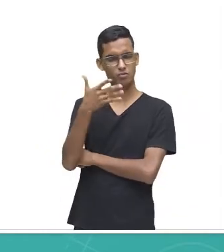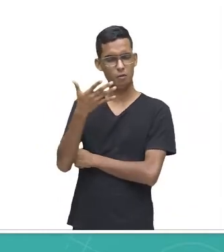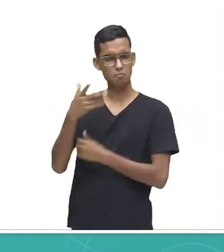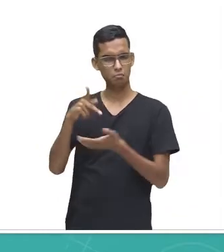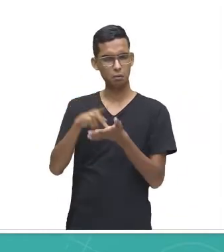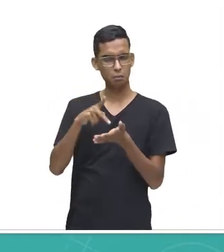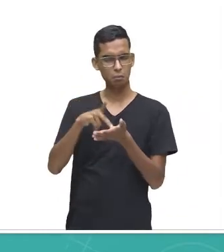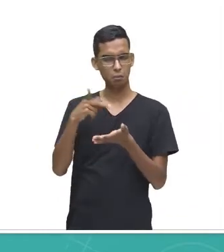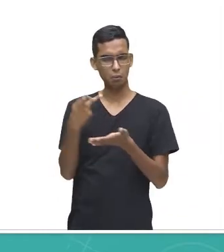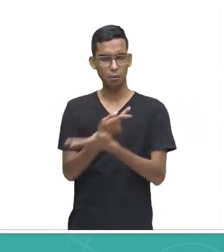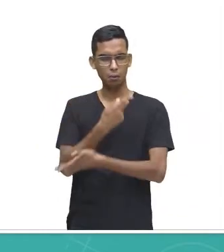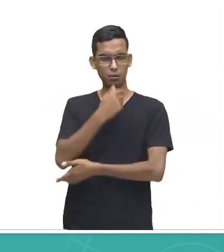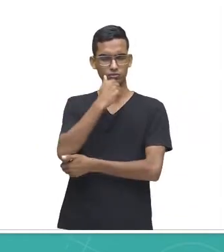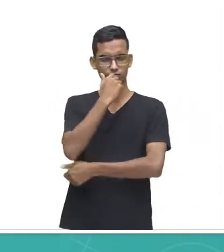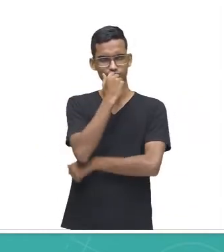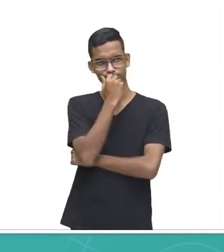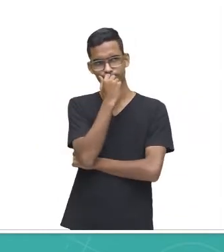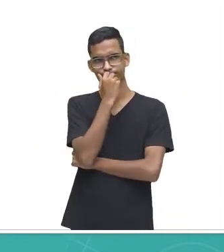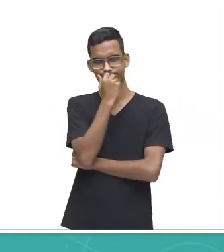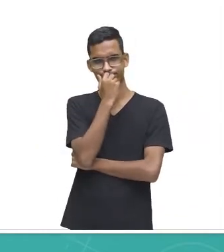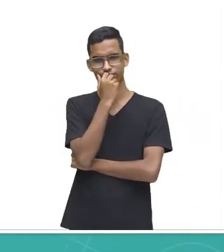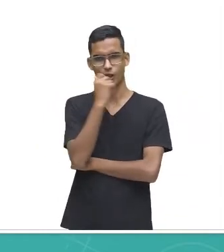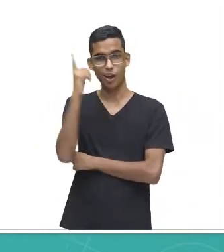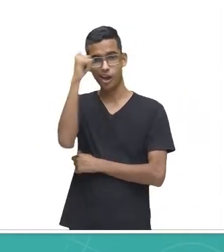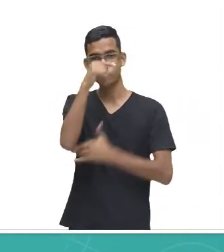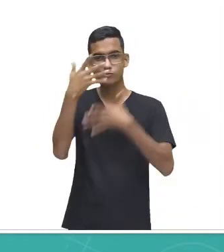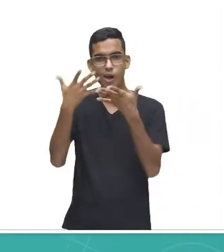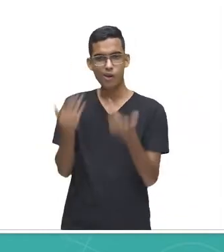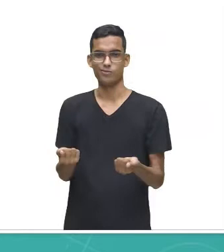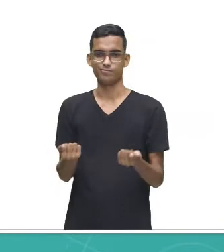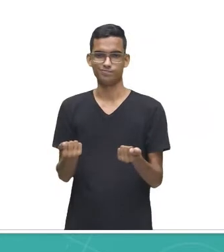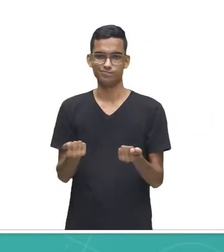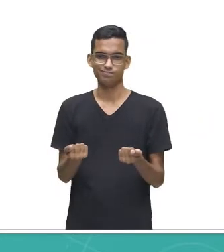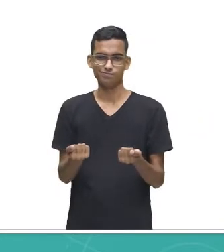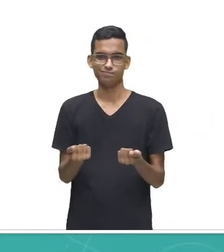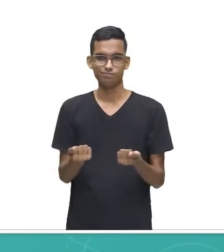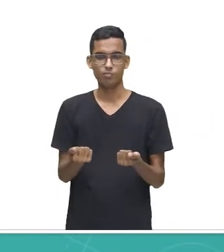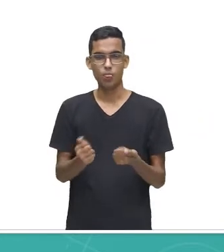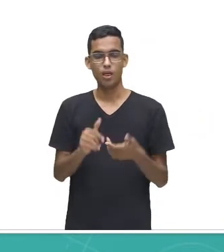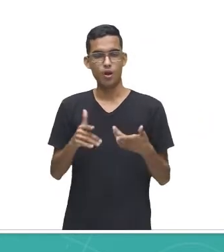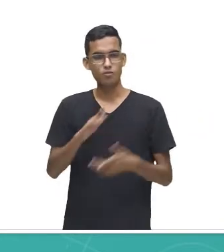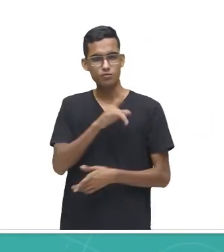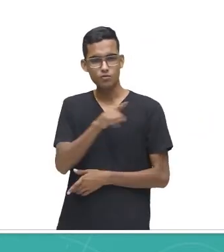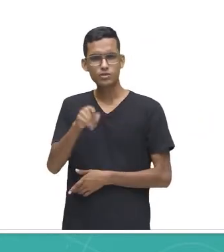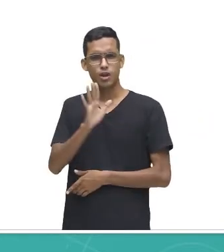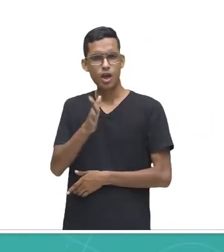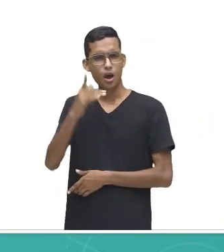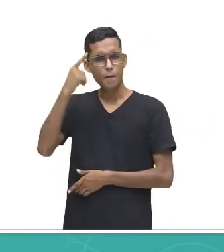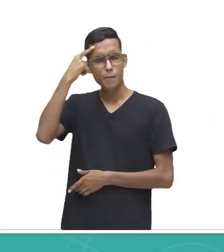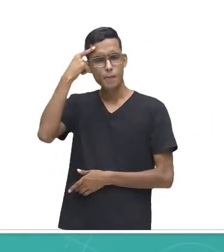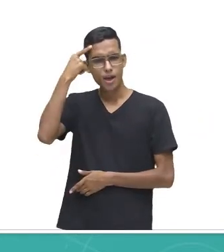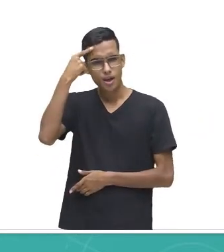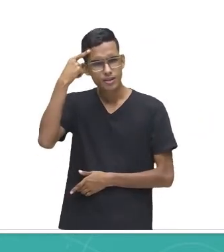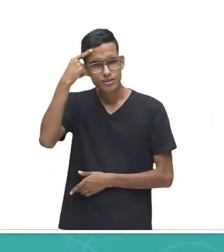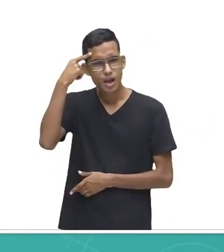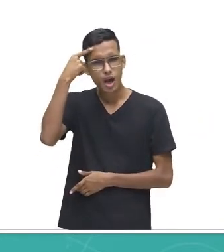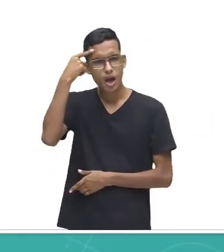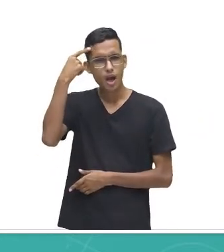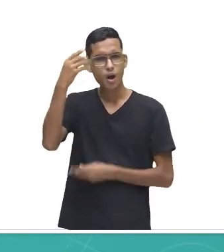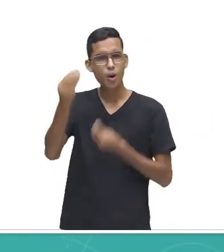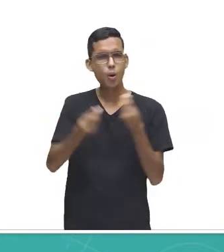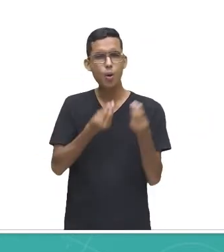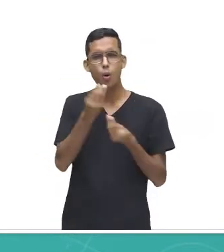Você já parou para pensar que muitas das vezes essas suposições compartilhadas que determinam como